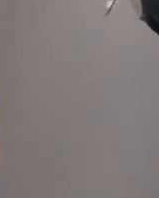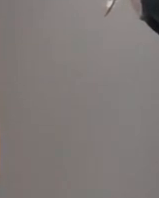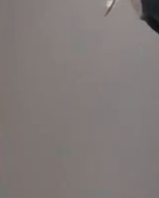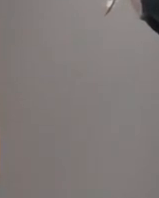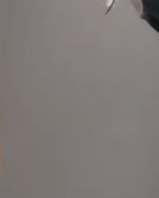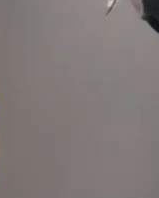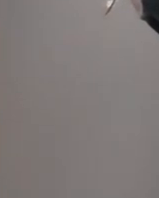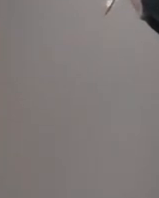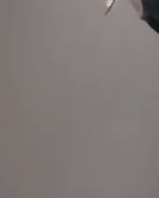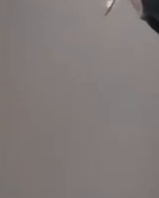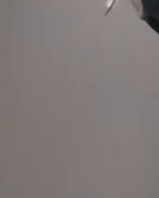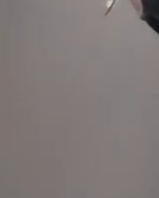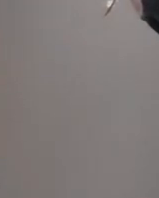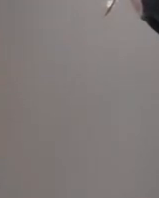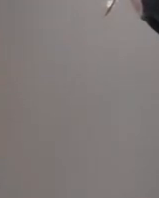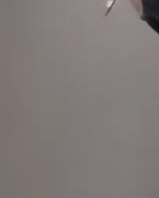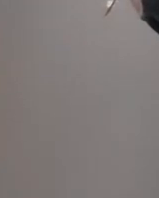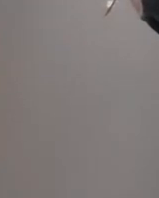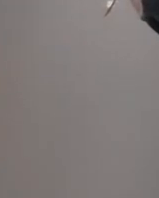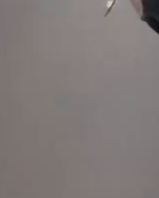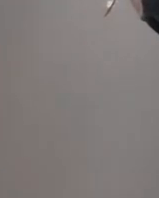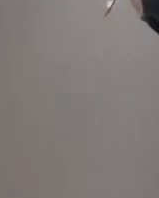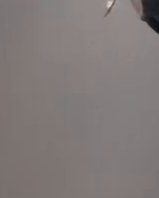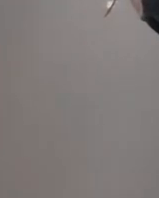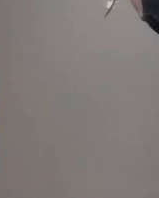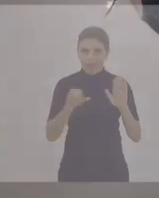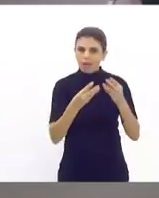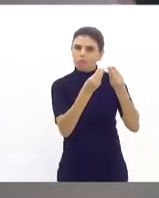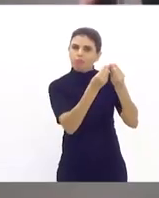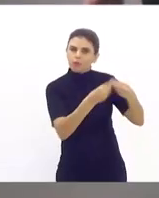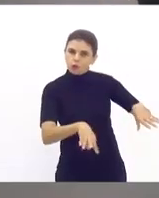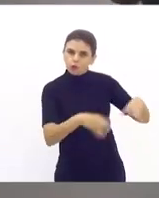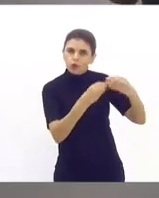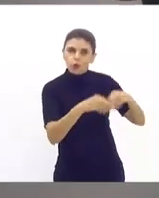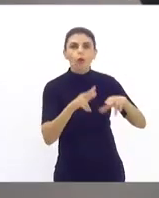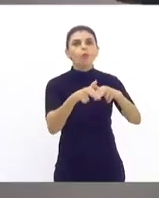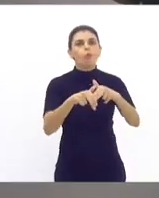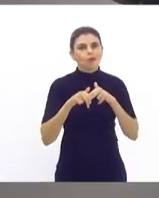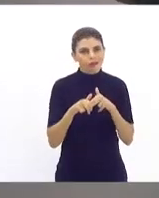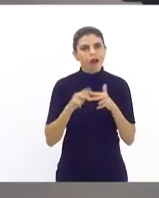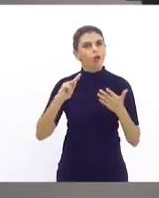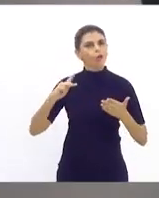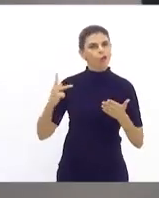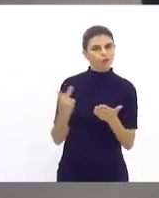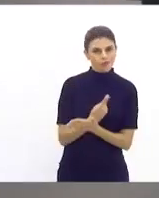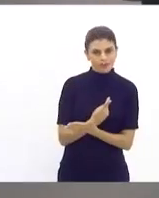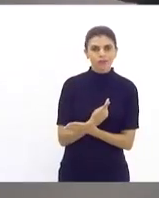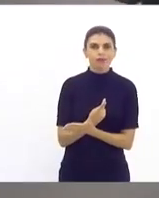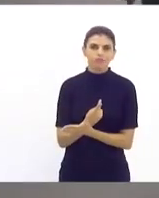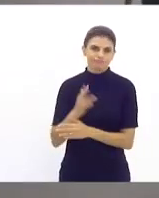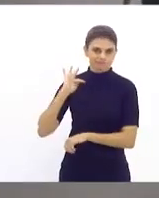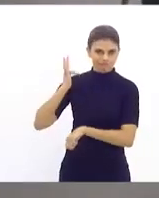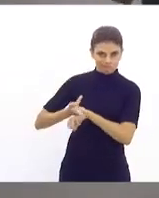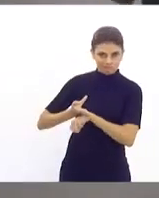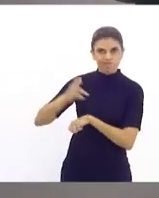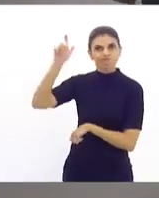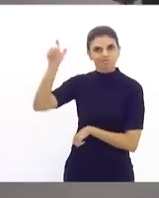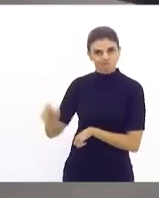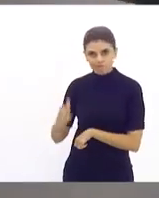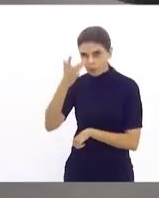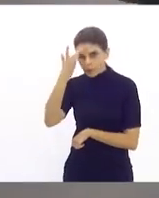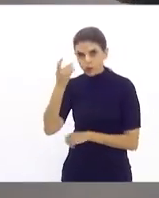gostaria de pedir a Vossa Excelência que esses PLs que ficaram prejudicados em função da justa ausência do